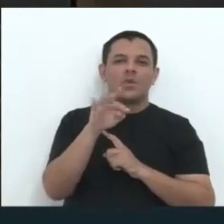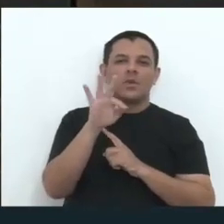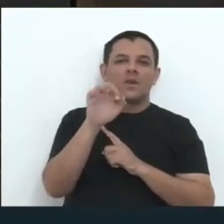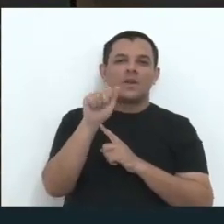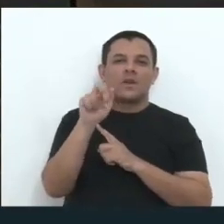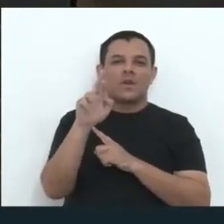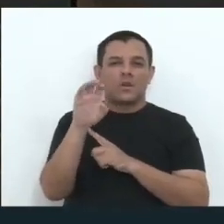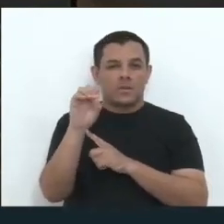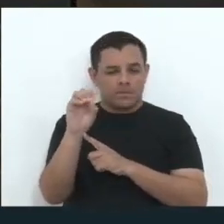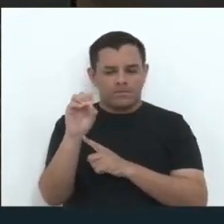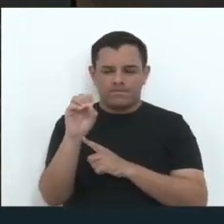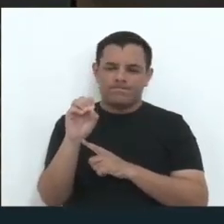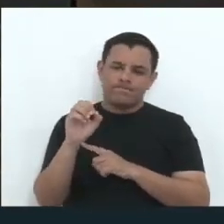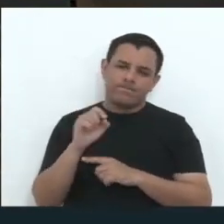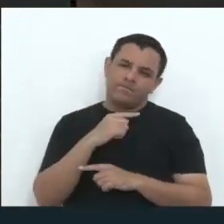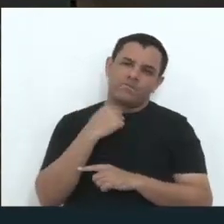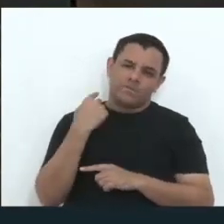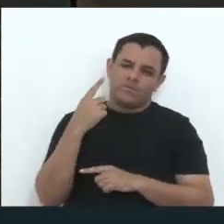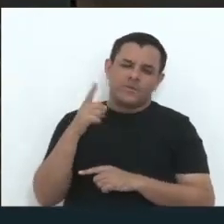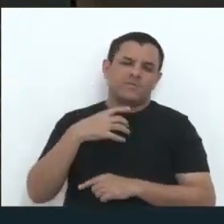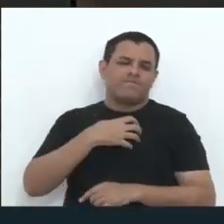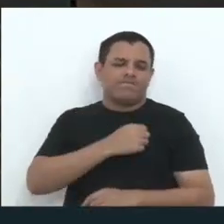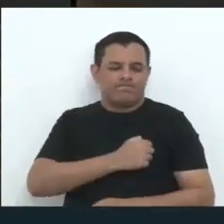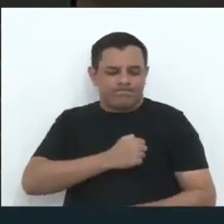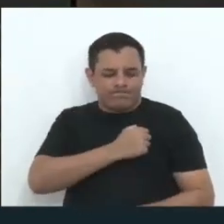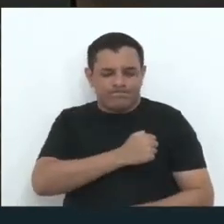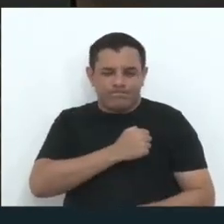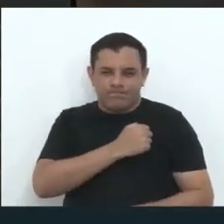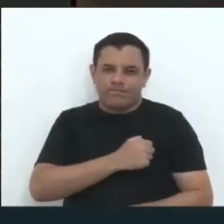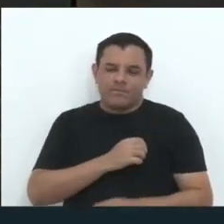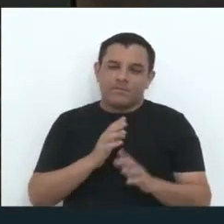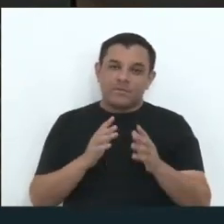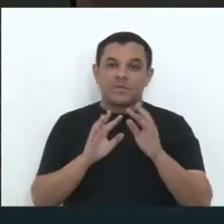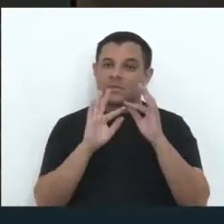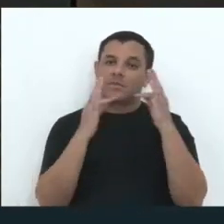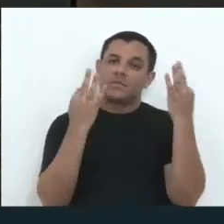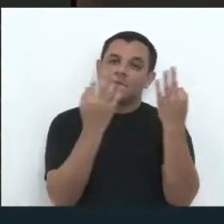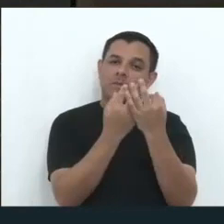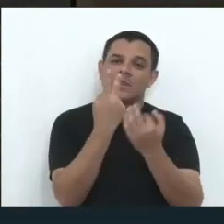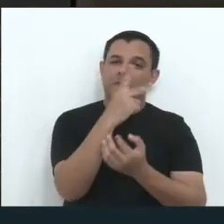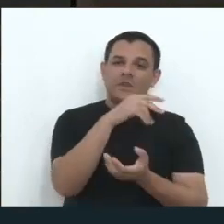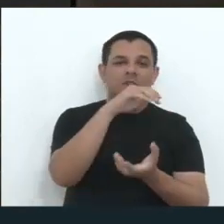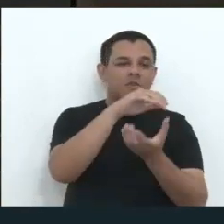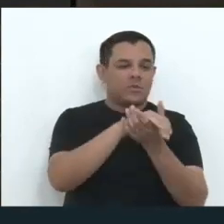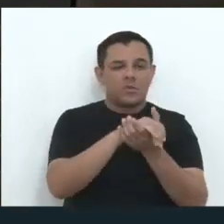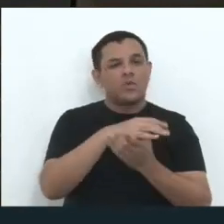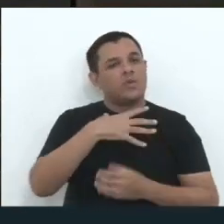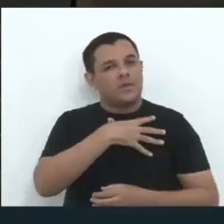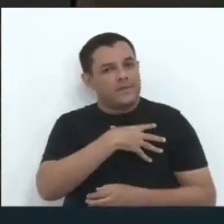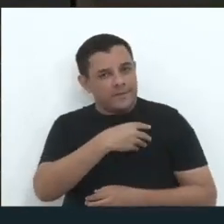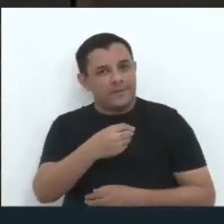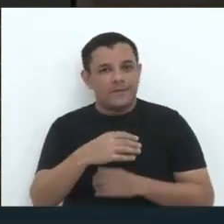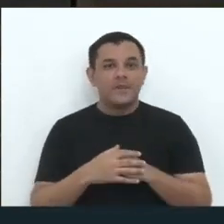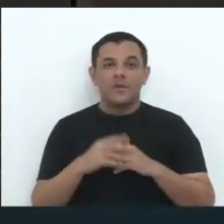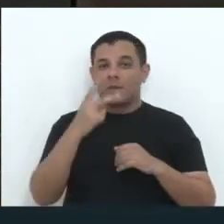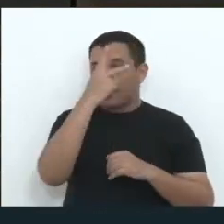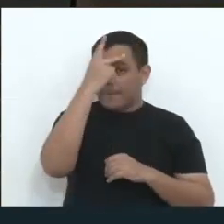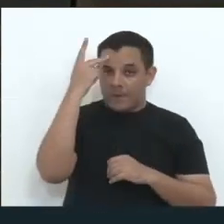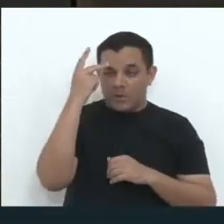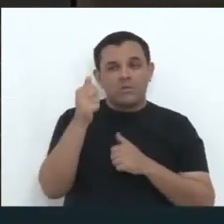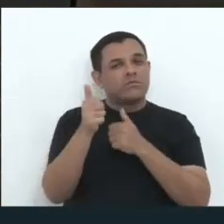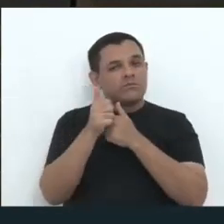deixar muita saudade, né? Acima de tudo, na família dele, a esposa, o filho, né? As pessoas que o